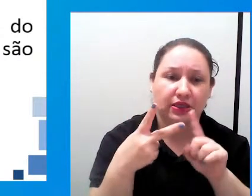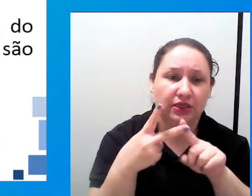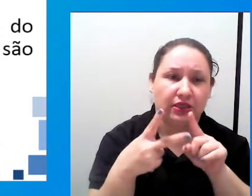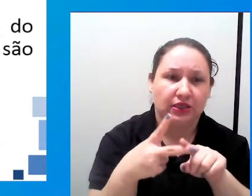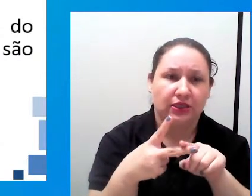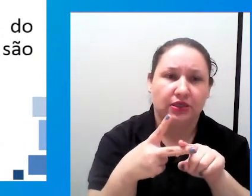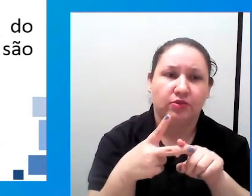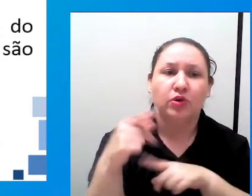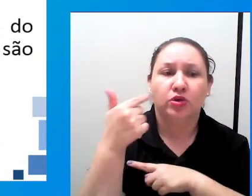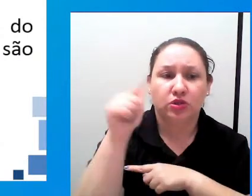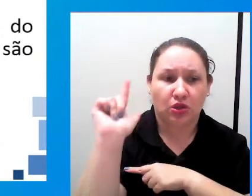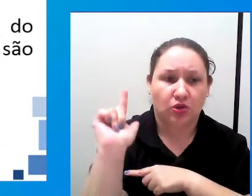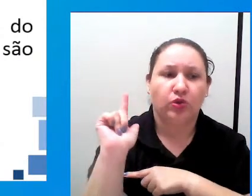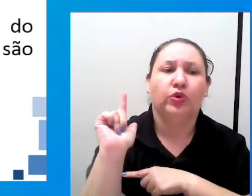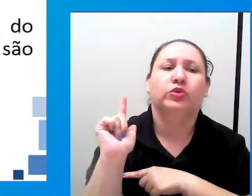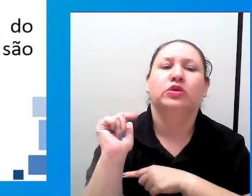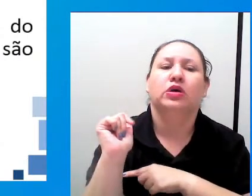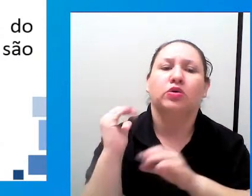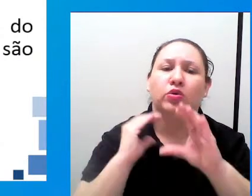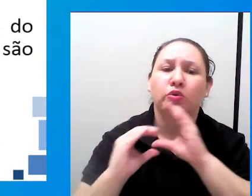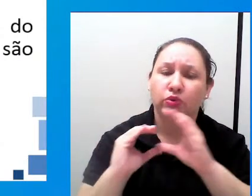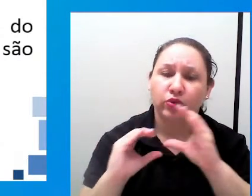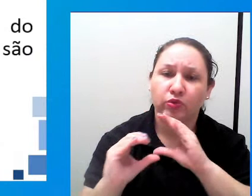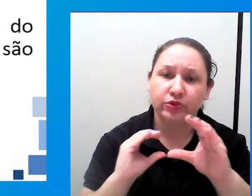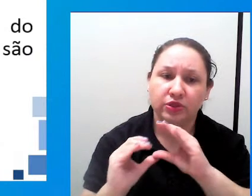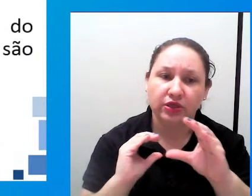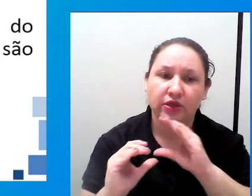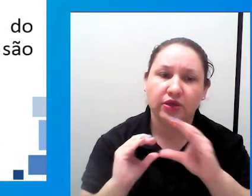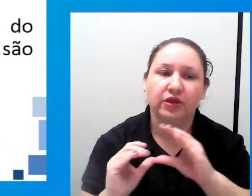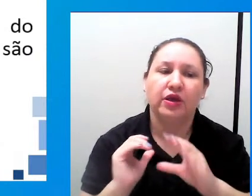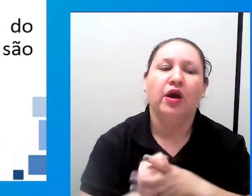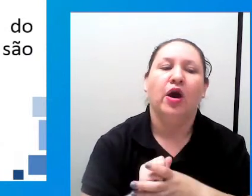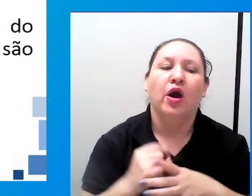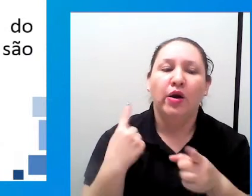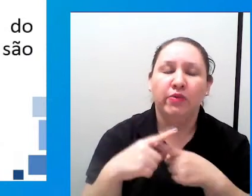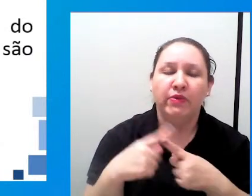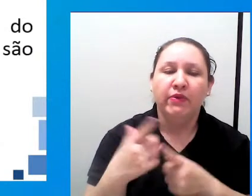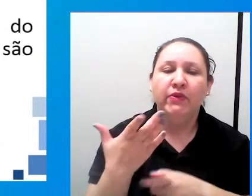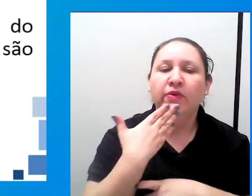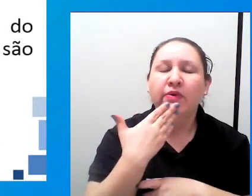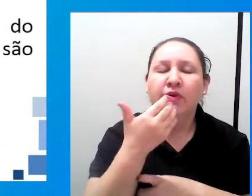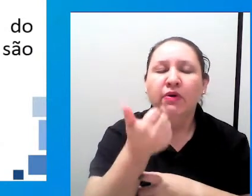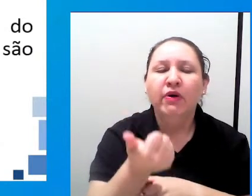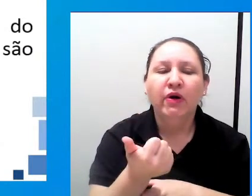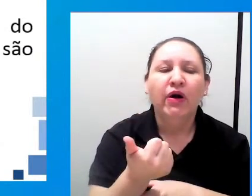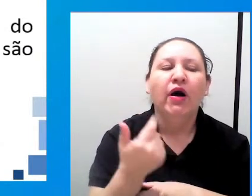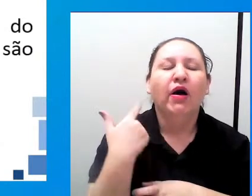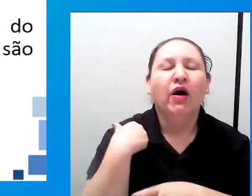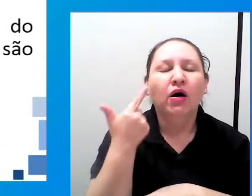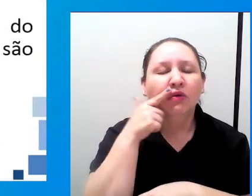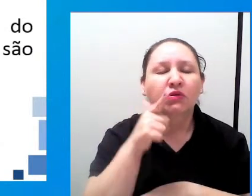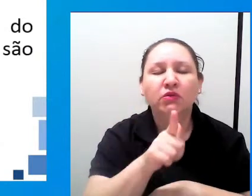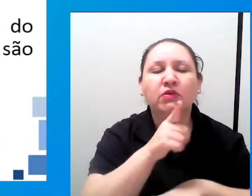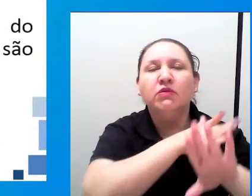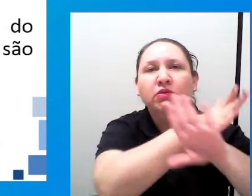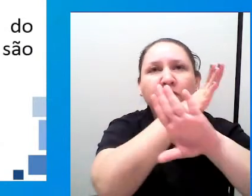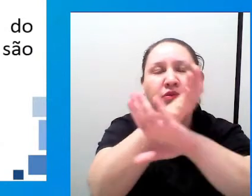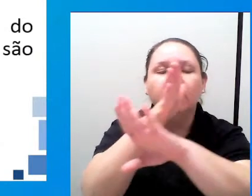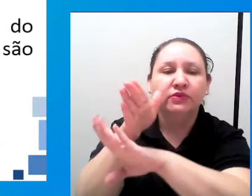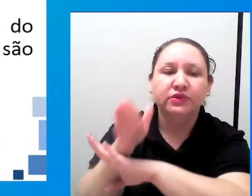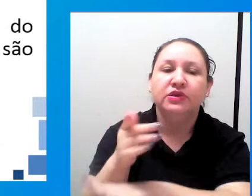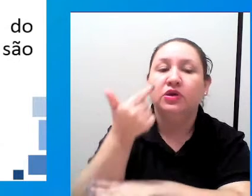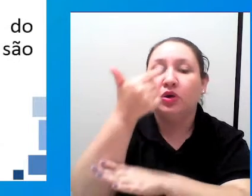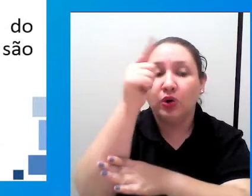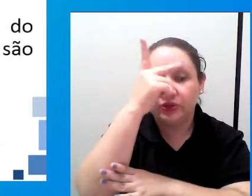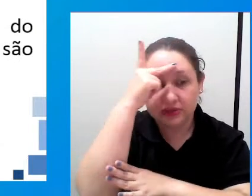facilitaria justamente a produção de material científico e também a participação dos alunos com a comunidade ou com outro tipo de público, né? Então, a